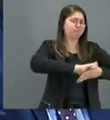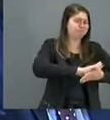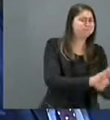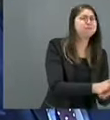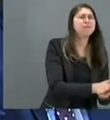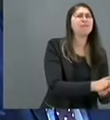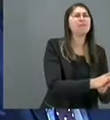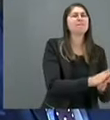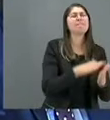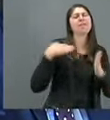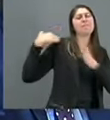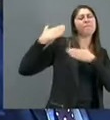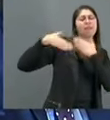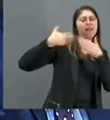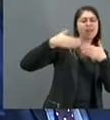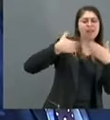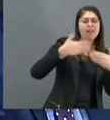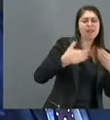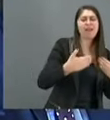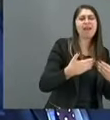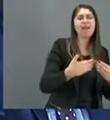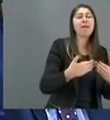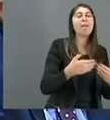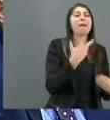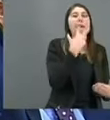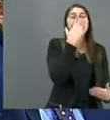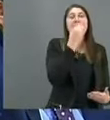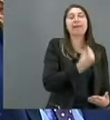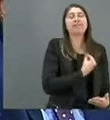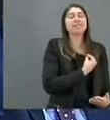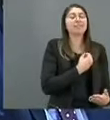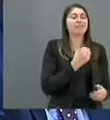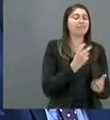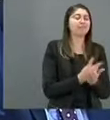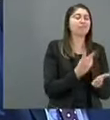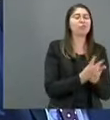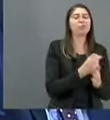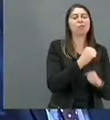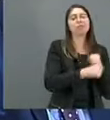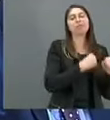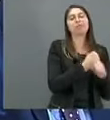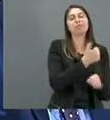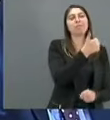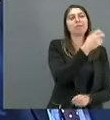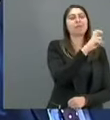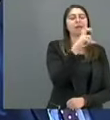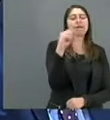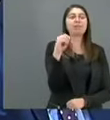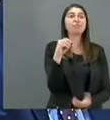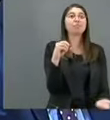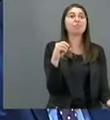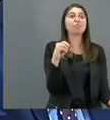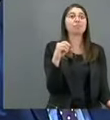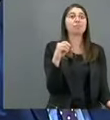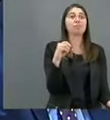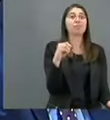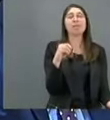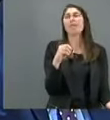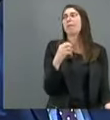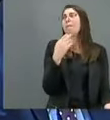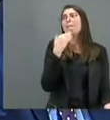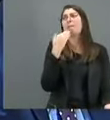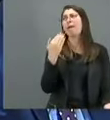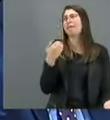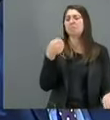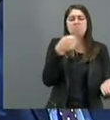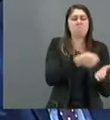que nos condena a viver em 1500. Não nos condenem mais a viver